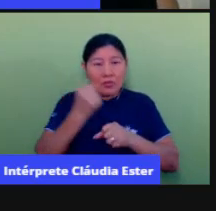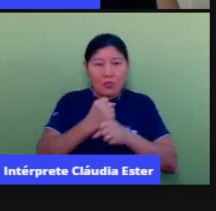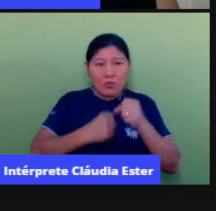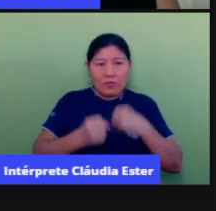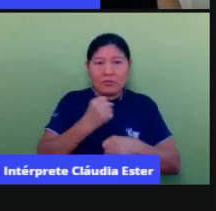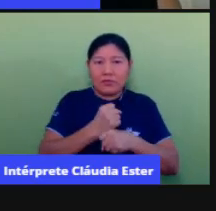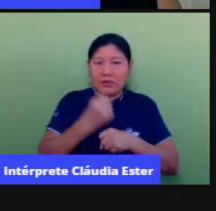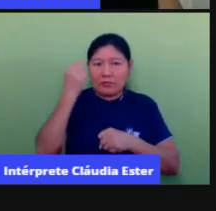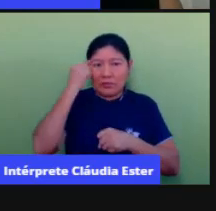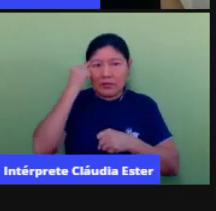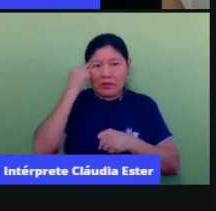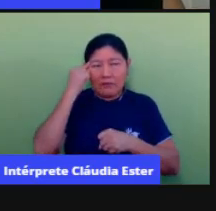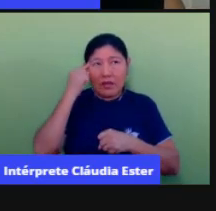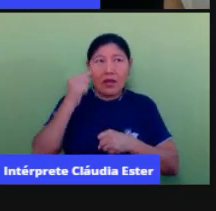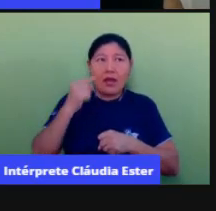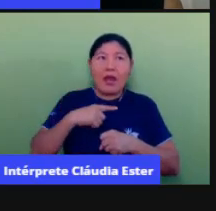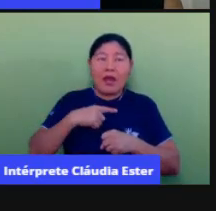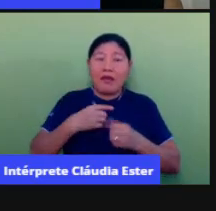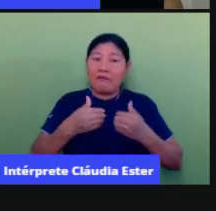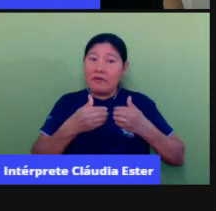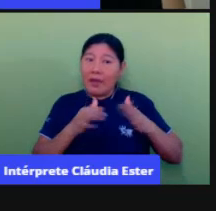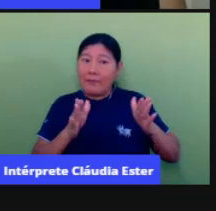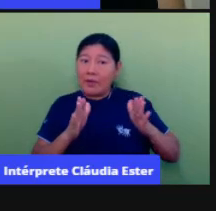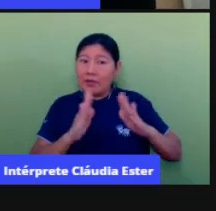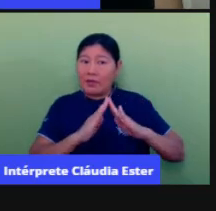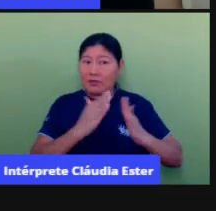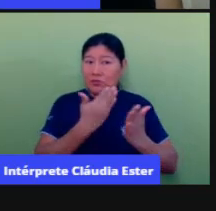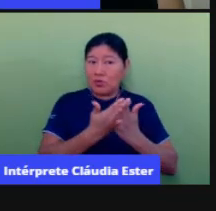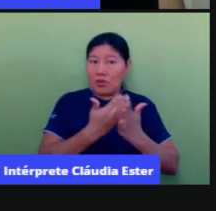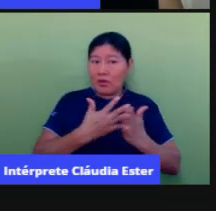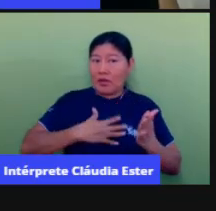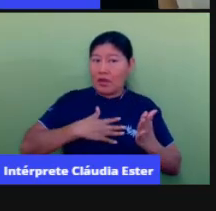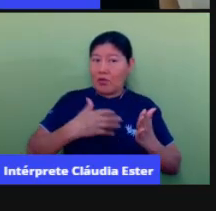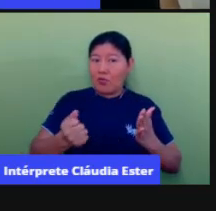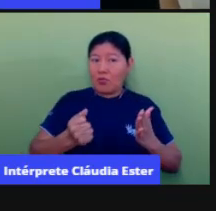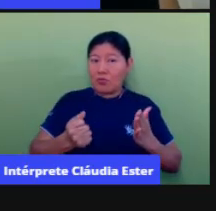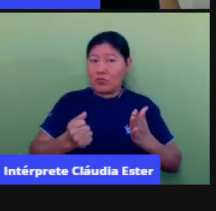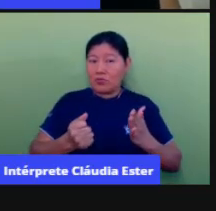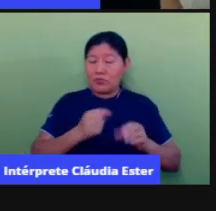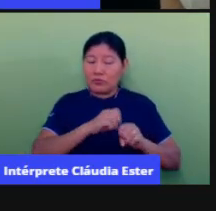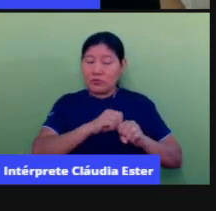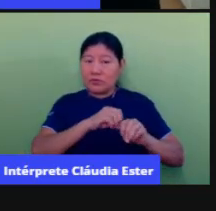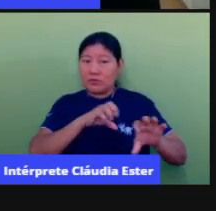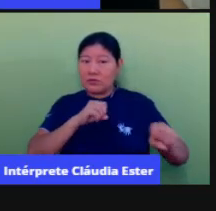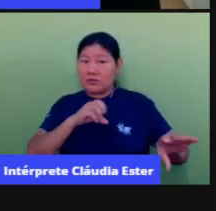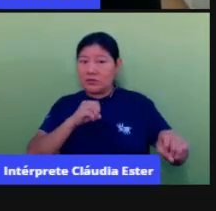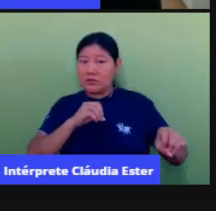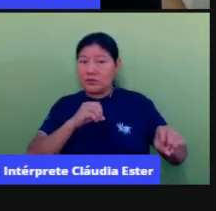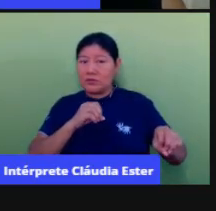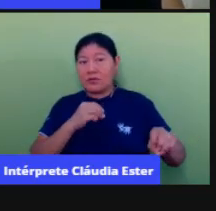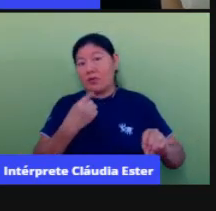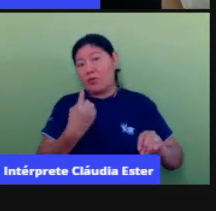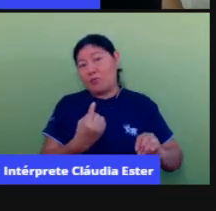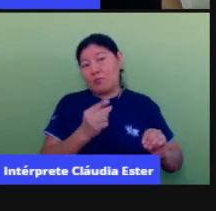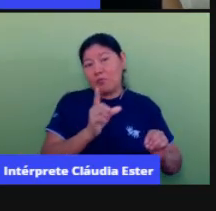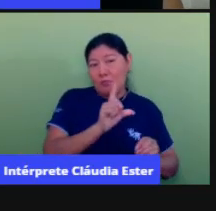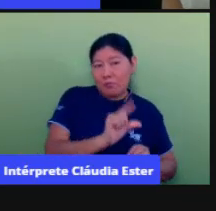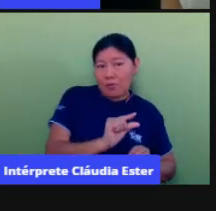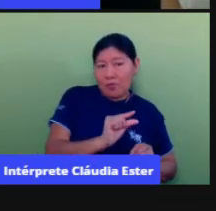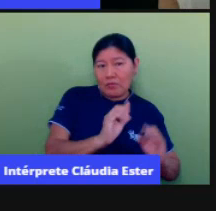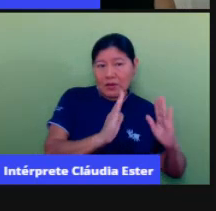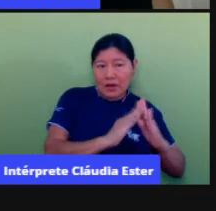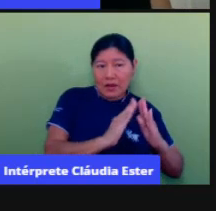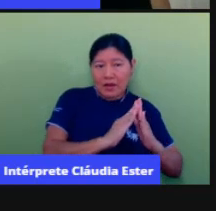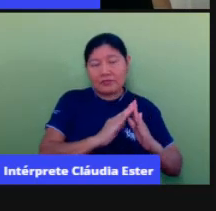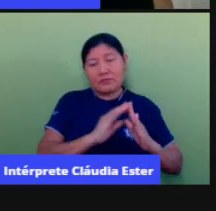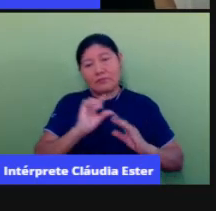condição híbrida ou então parcial, mas, infelizmente, né, nós vimos que o contexto foi se agravando e isso